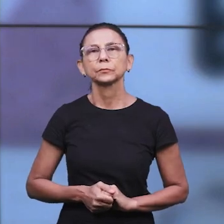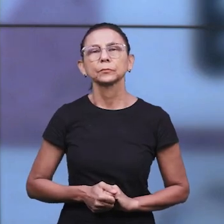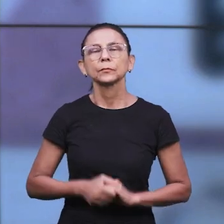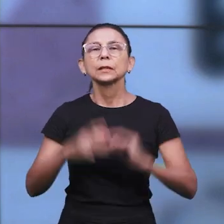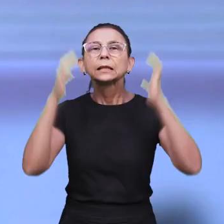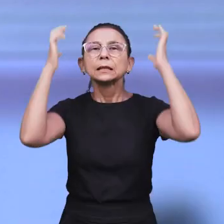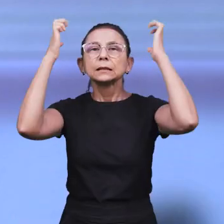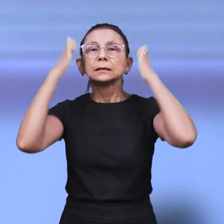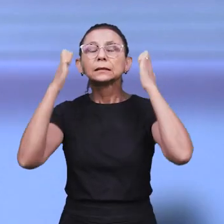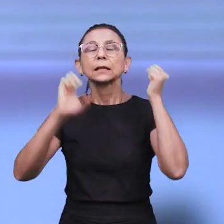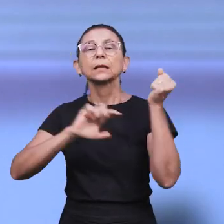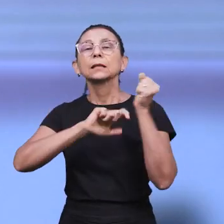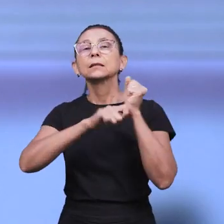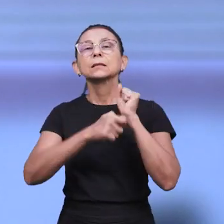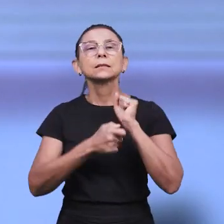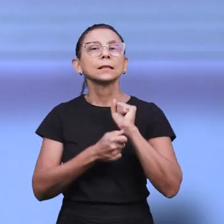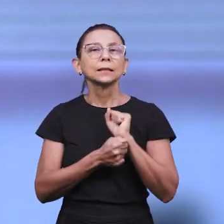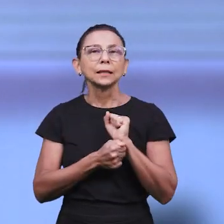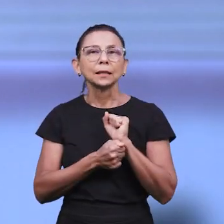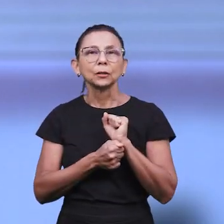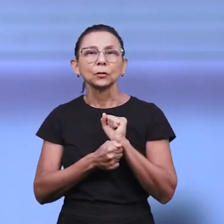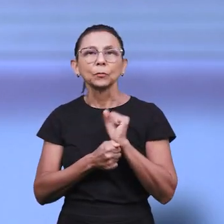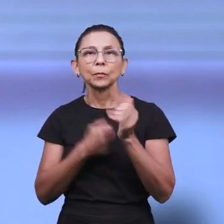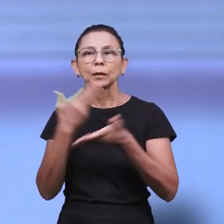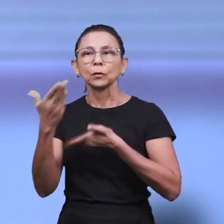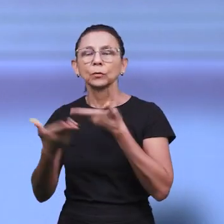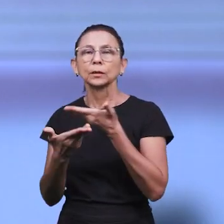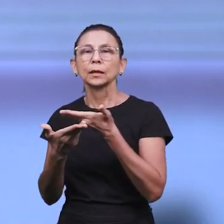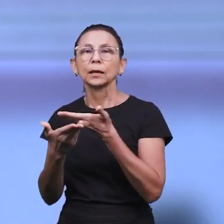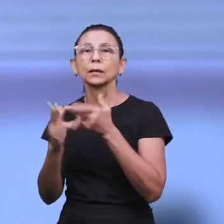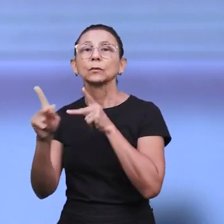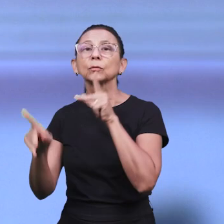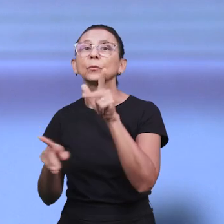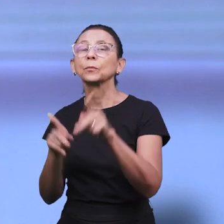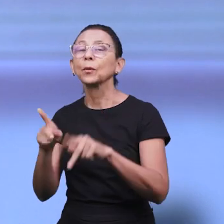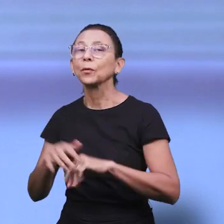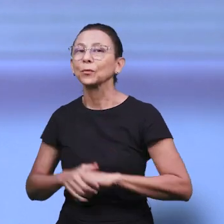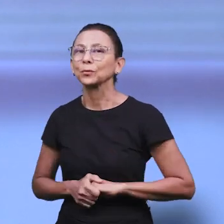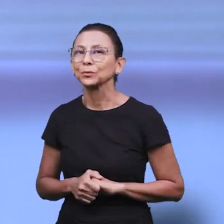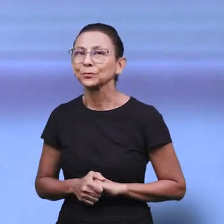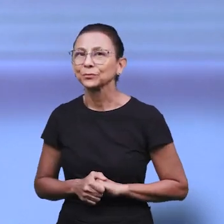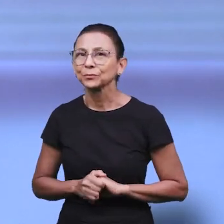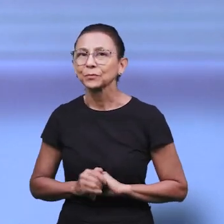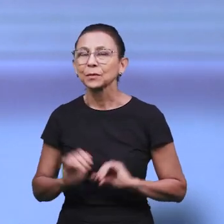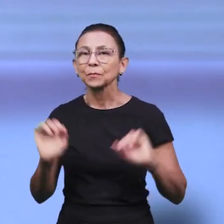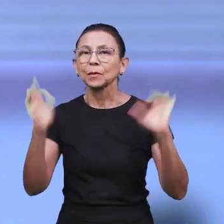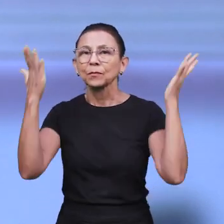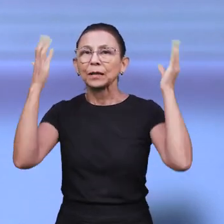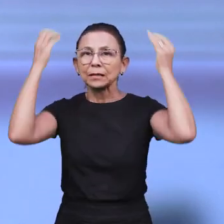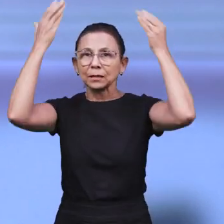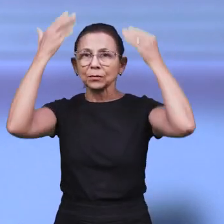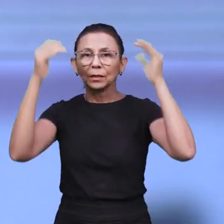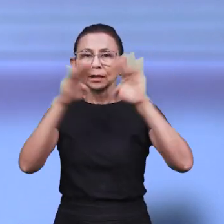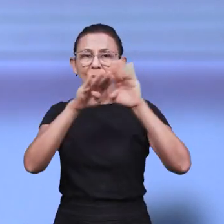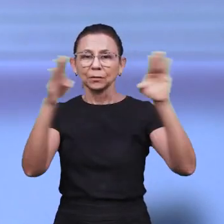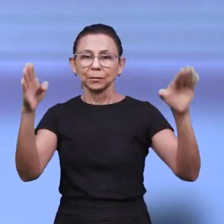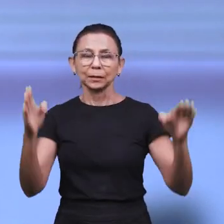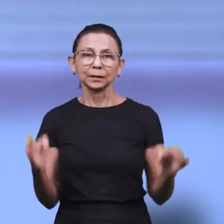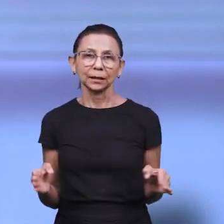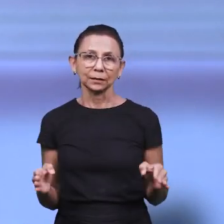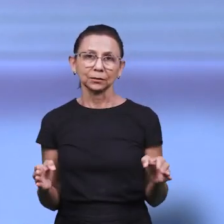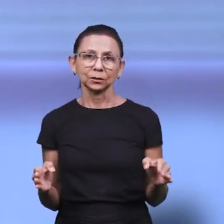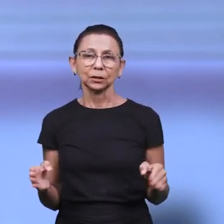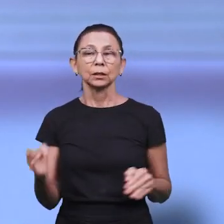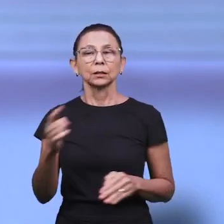o segredo de Ester para preservar o seu povo? O banquete do vinho. O segredo de Ester é o nosso